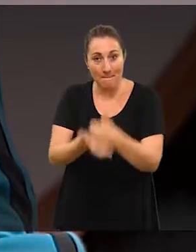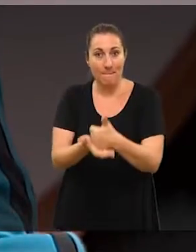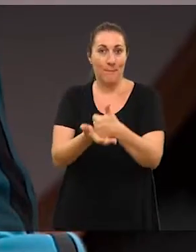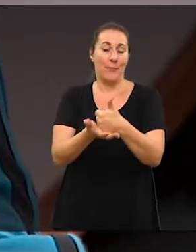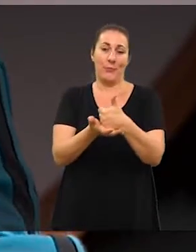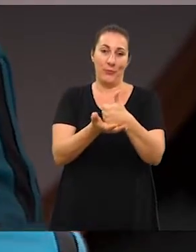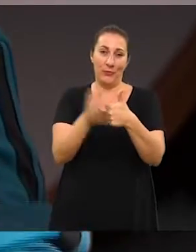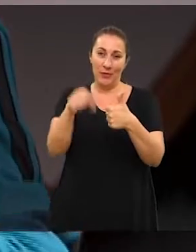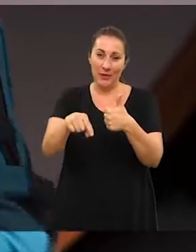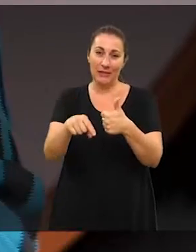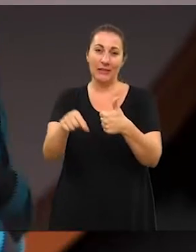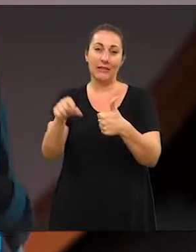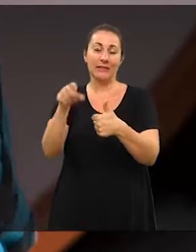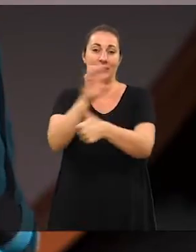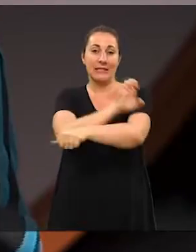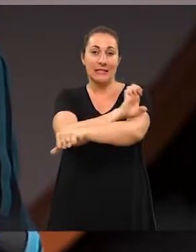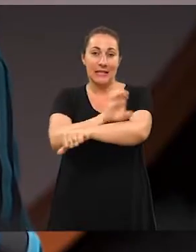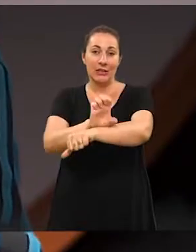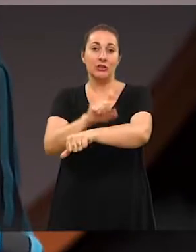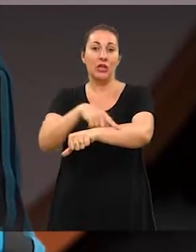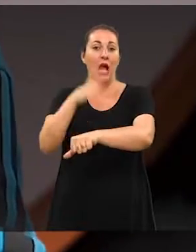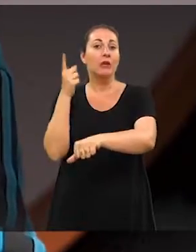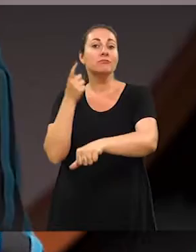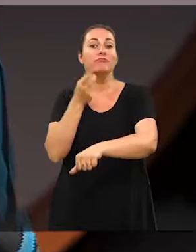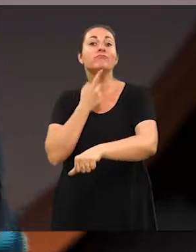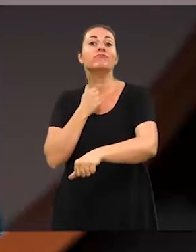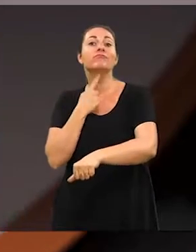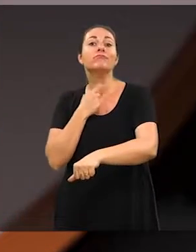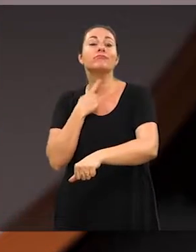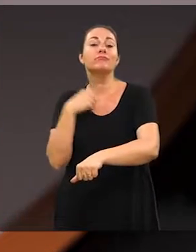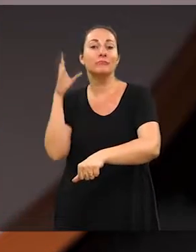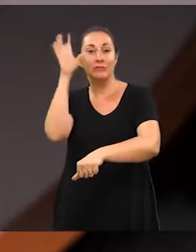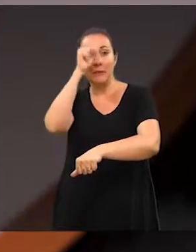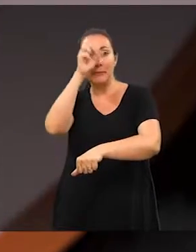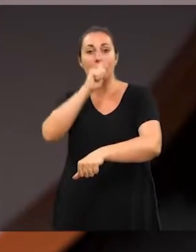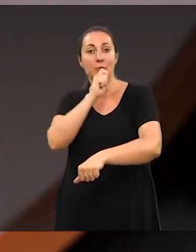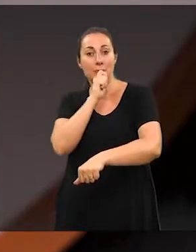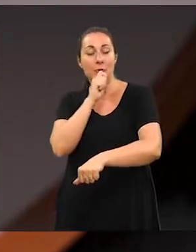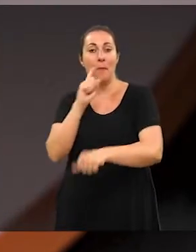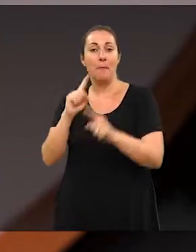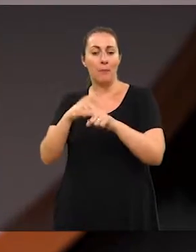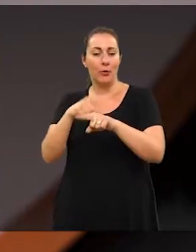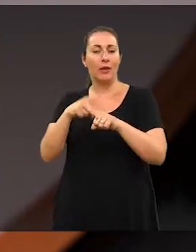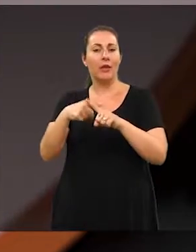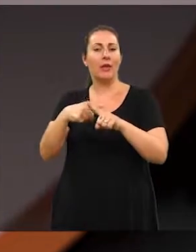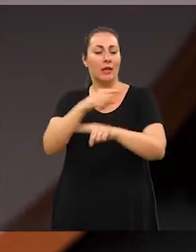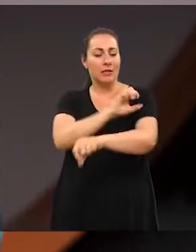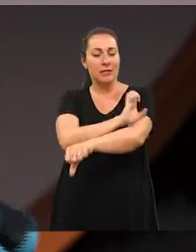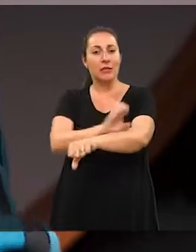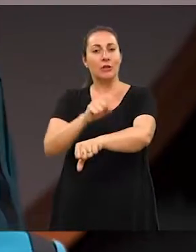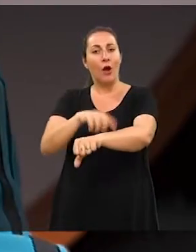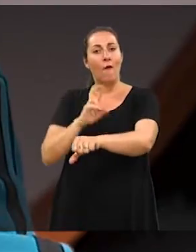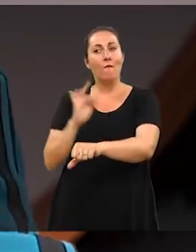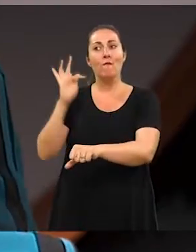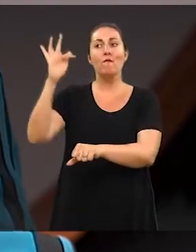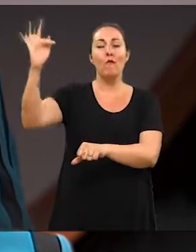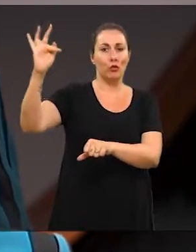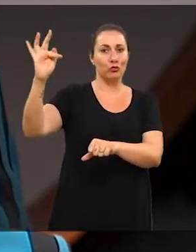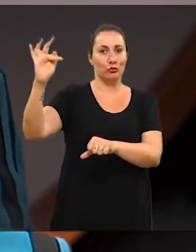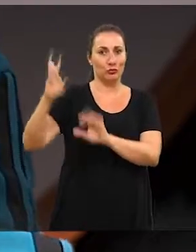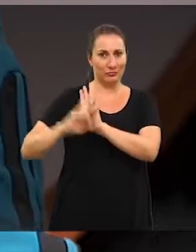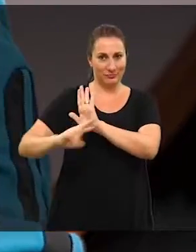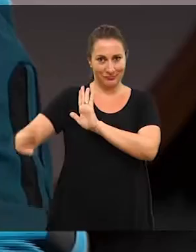a mais para que eles também peguem o gosto, porque serão nossos futuros representantes, né? Isso e é. As crianças